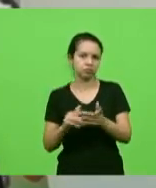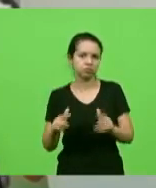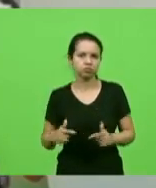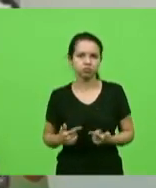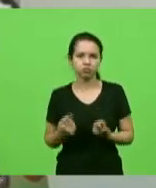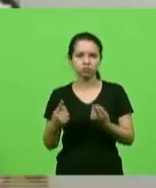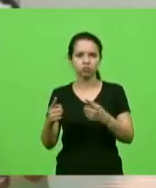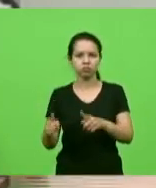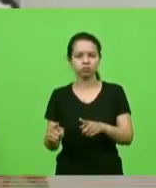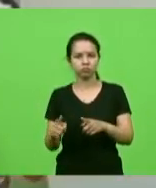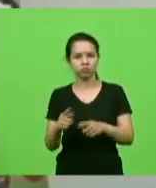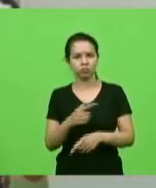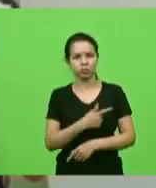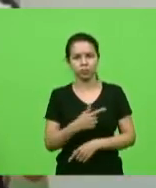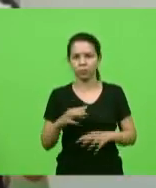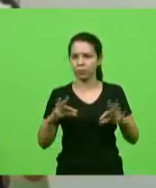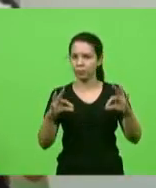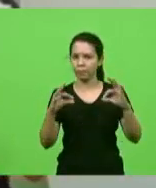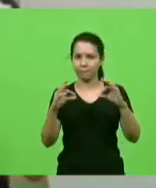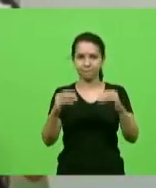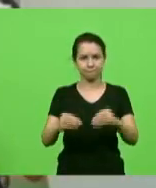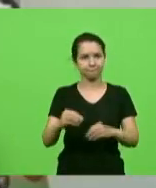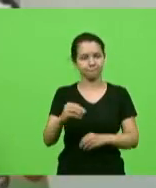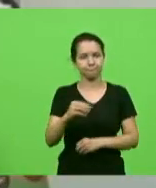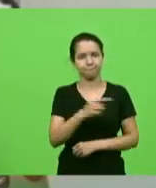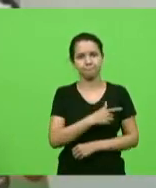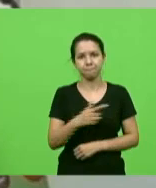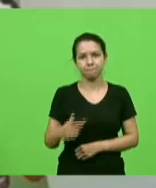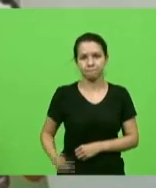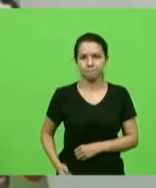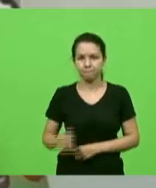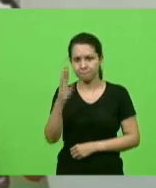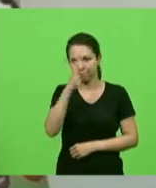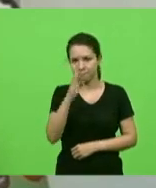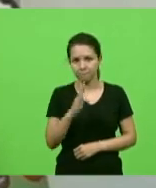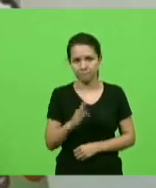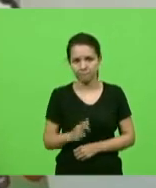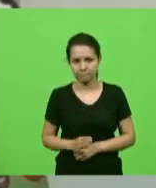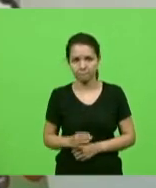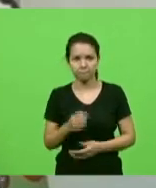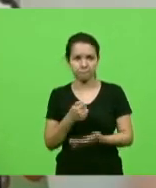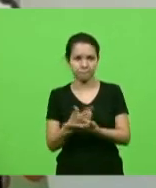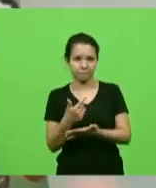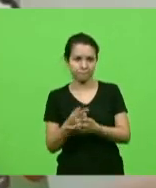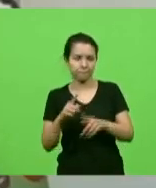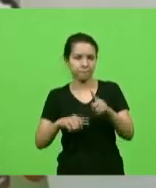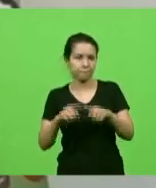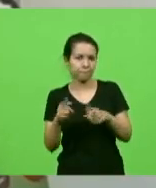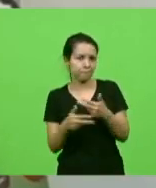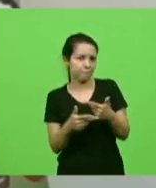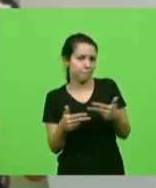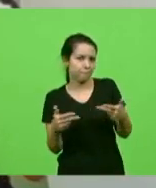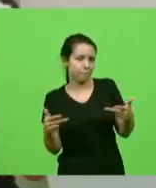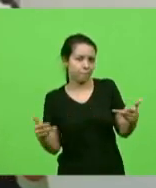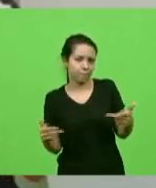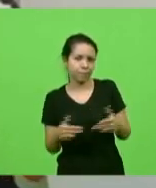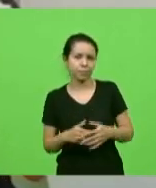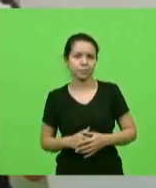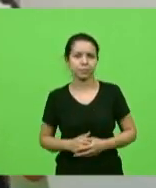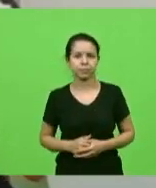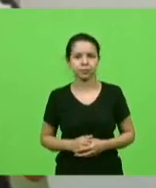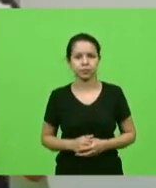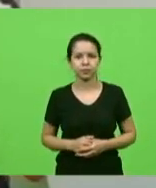enfrentamento da convide todos os governadores brasileiros fizeram isso naquele período para compra de equipamentos mais diversos